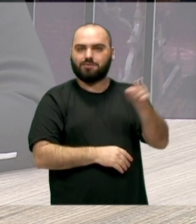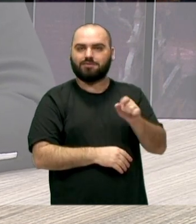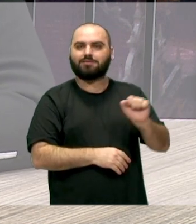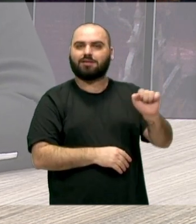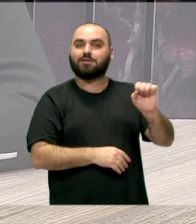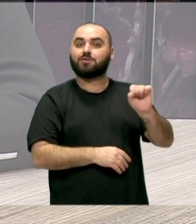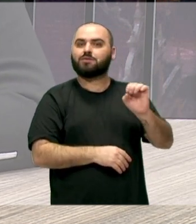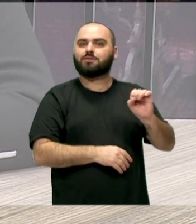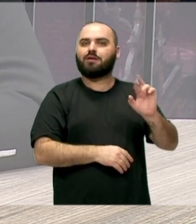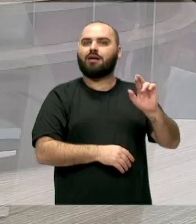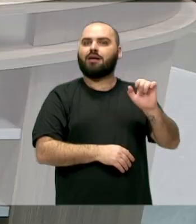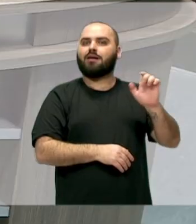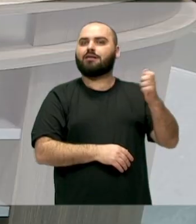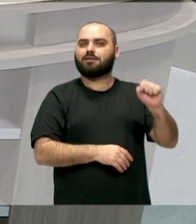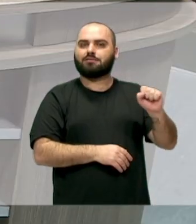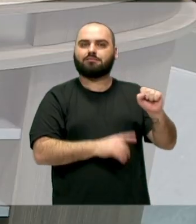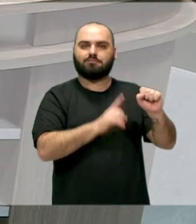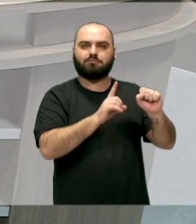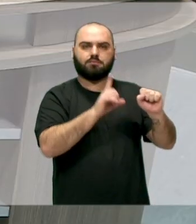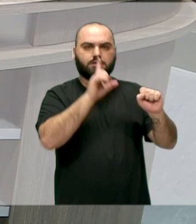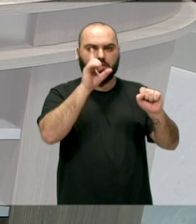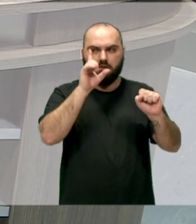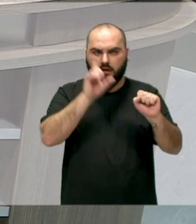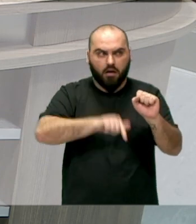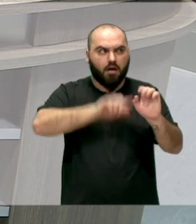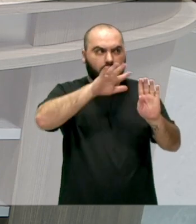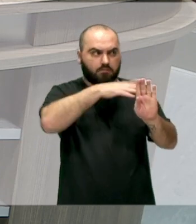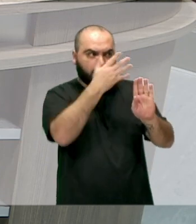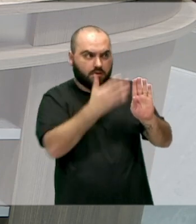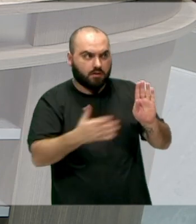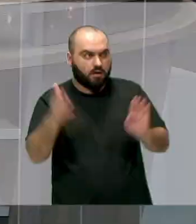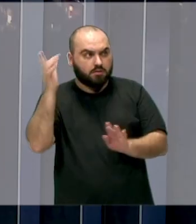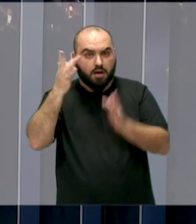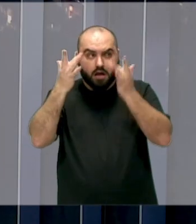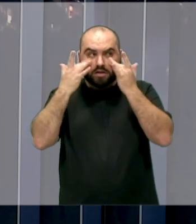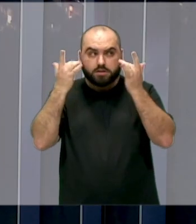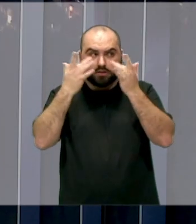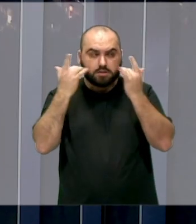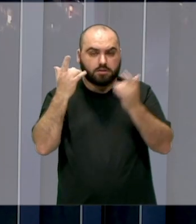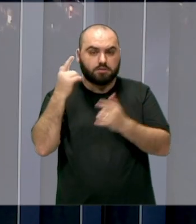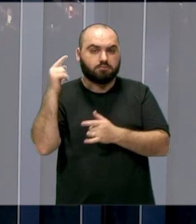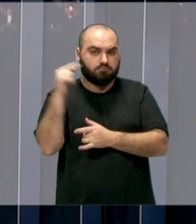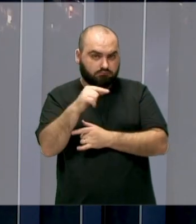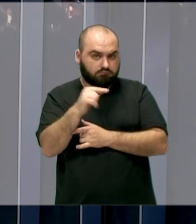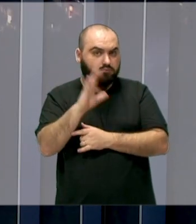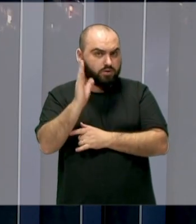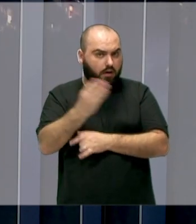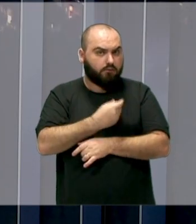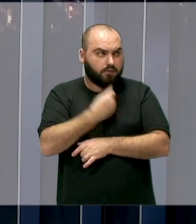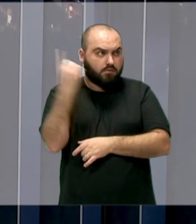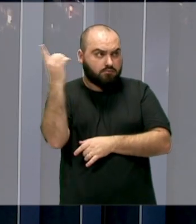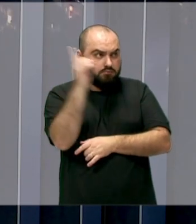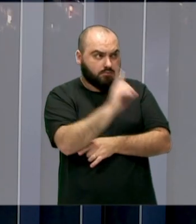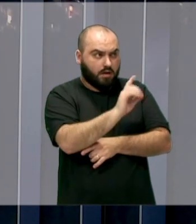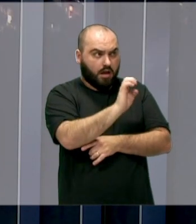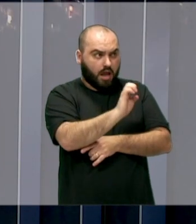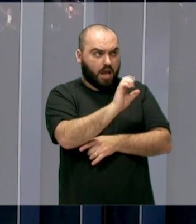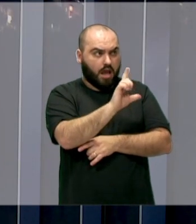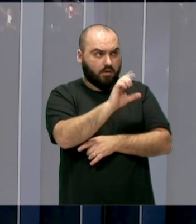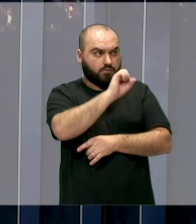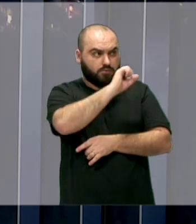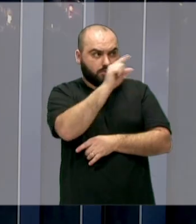esse ano, né? Os que é uma palcos... homenagem à grande artista que, inclusive, esteve aqui em